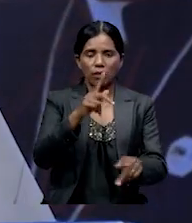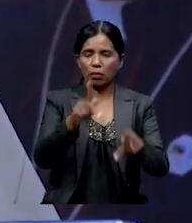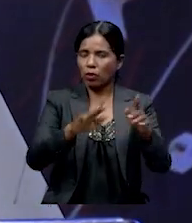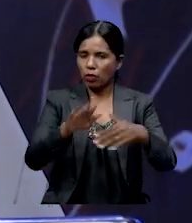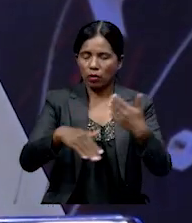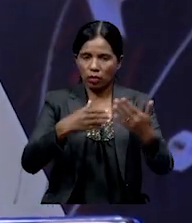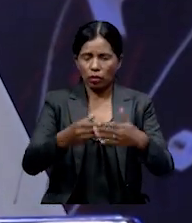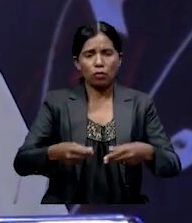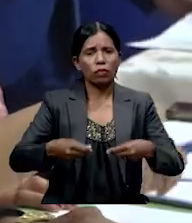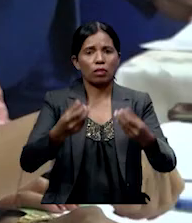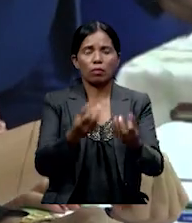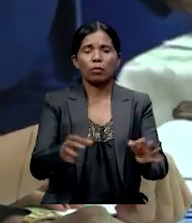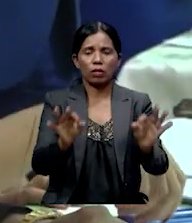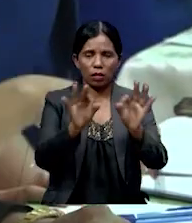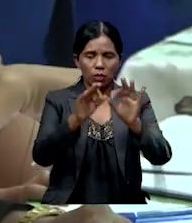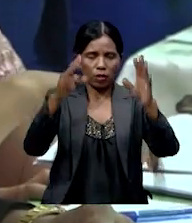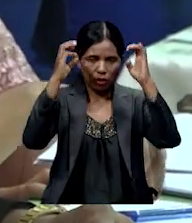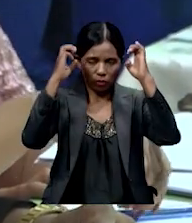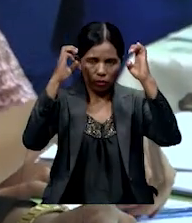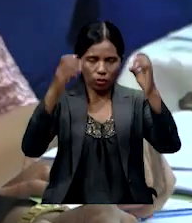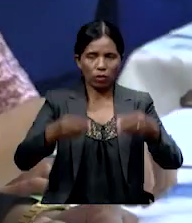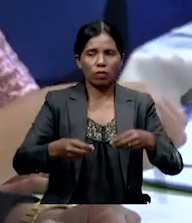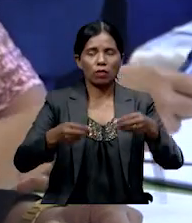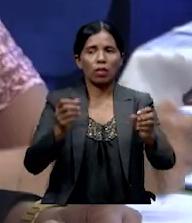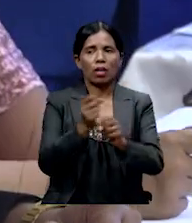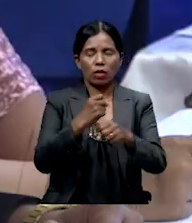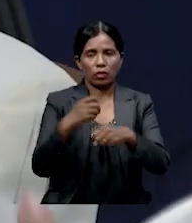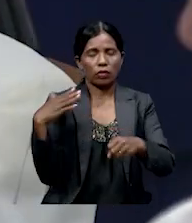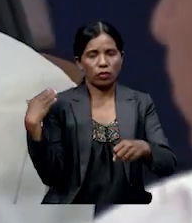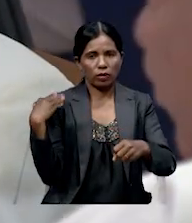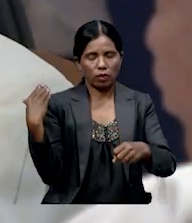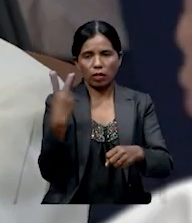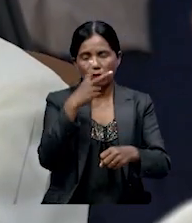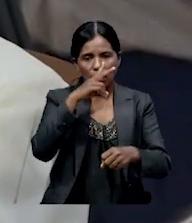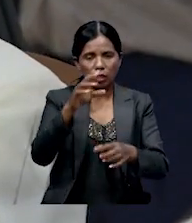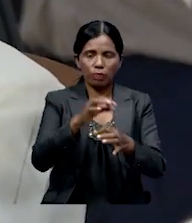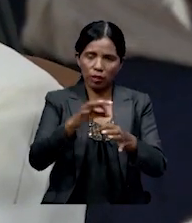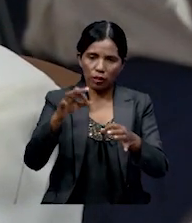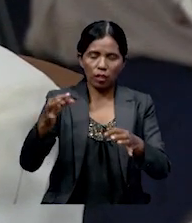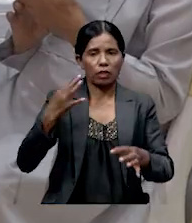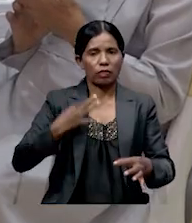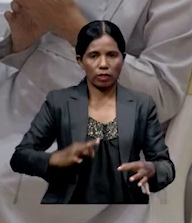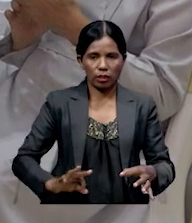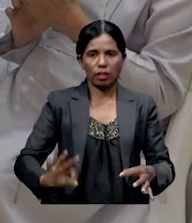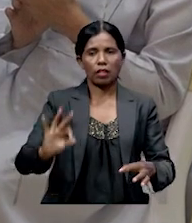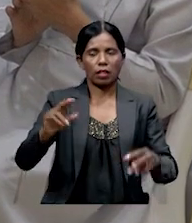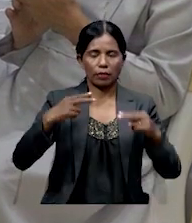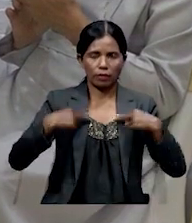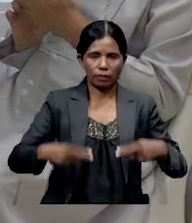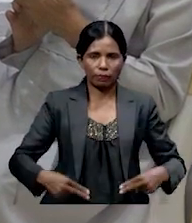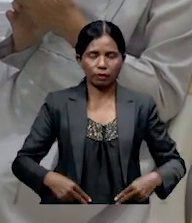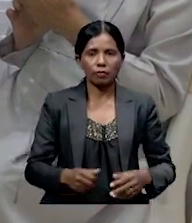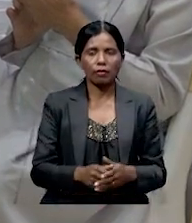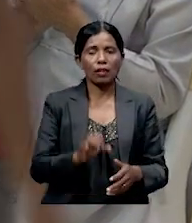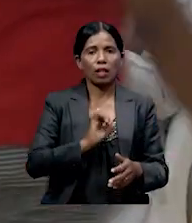atu foi importância ba educação ou de forma jovem sira atu comunga espírito e dané fraternidade humana. Eu quero